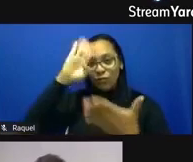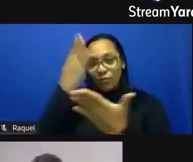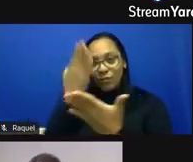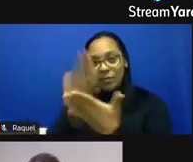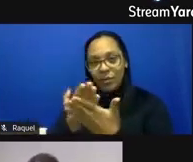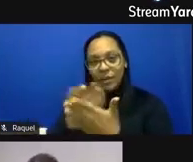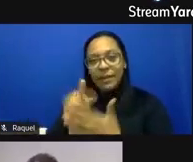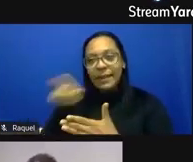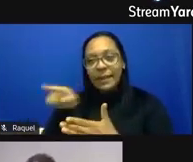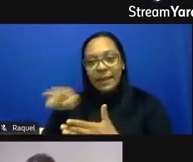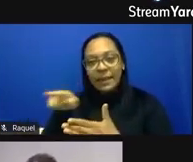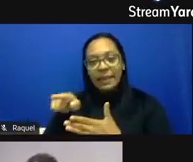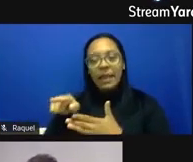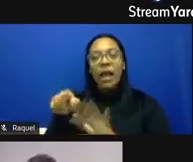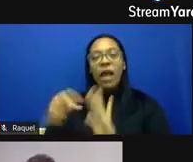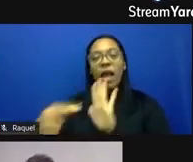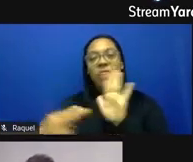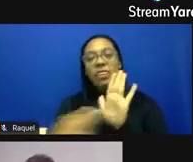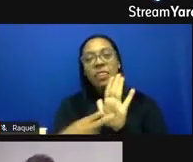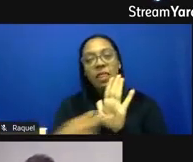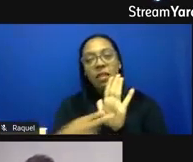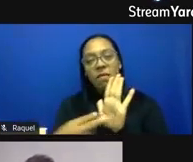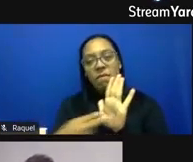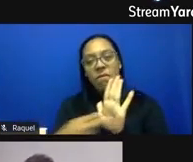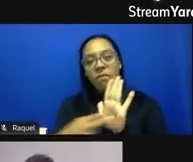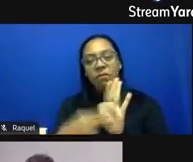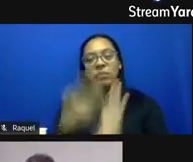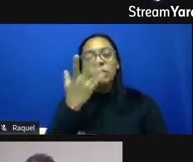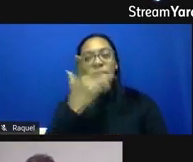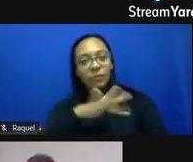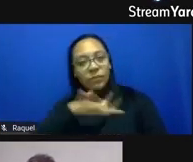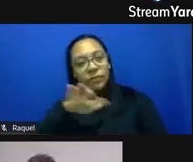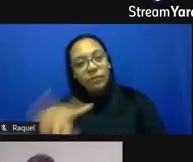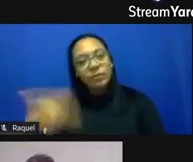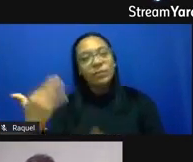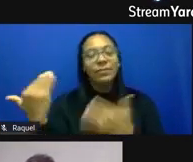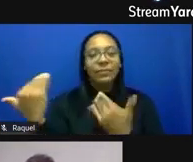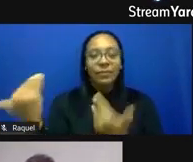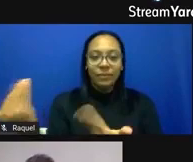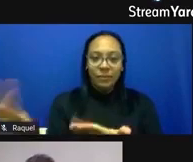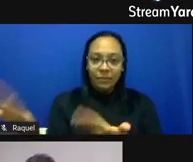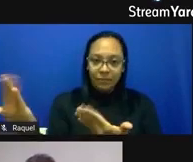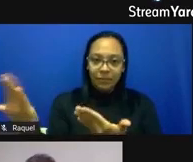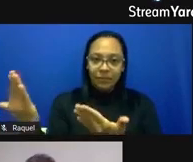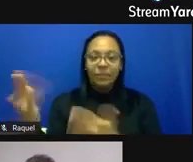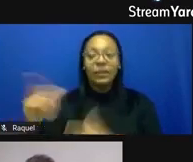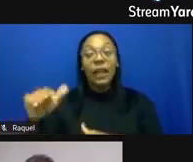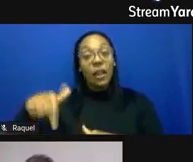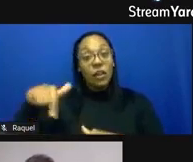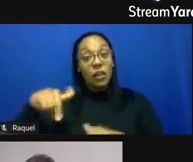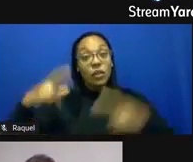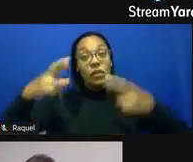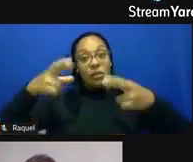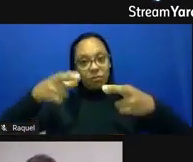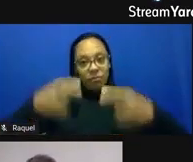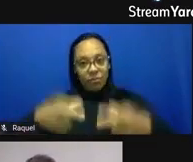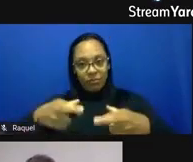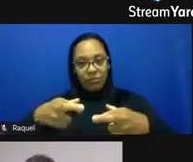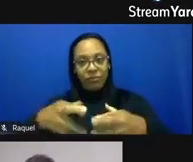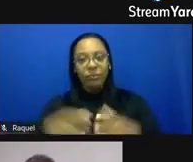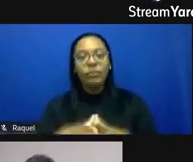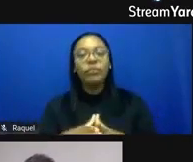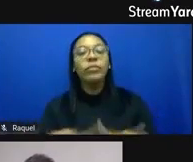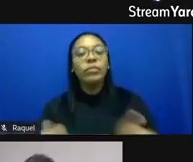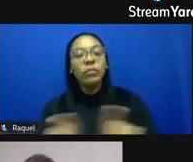sejam crianças ou já adolescentes, aqui na nossa região, em União da Vitória e nos municípios do entorno. Prevê também